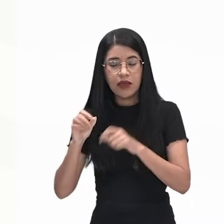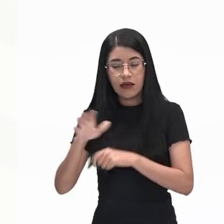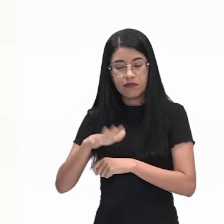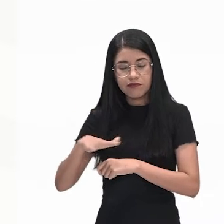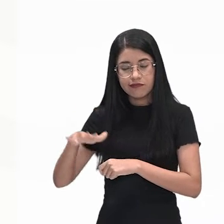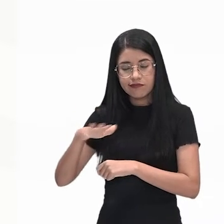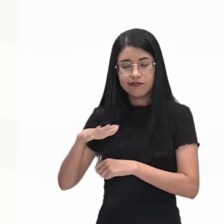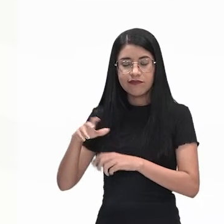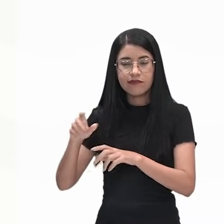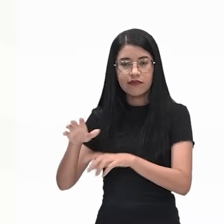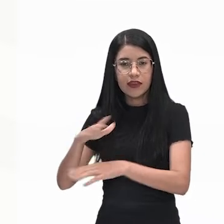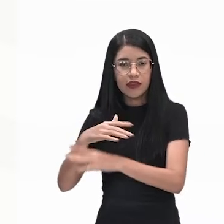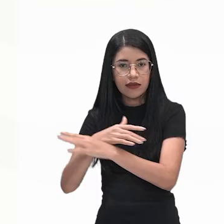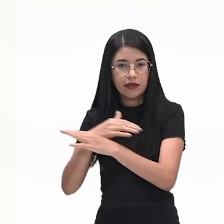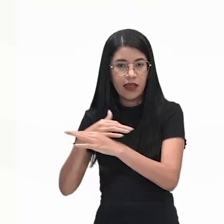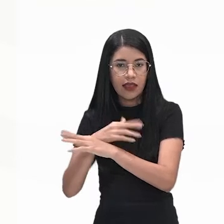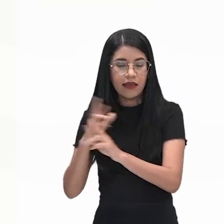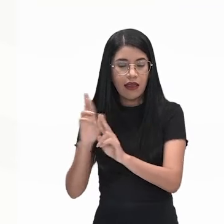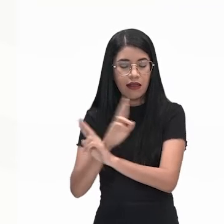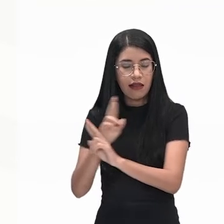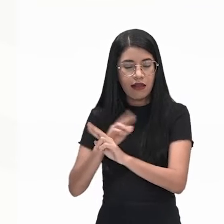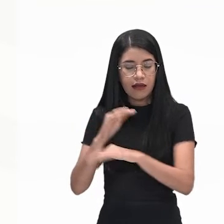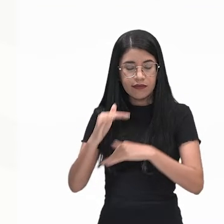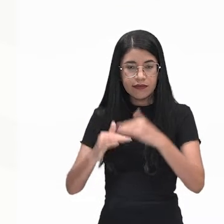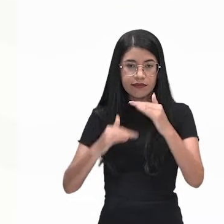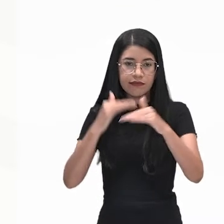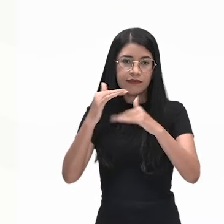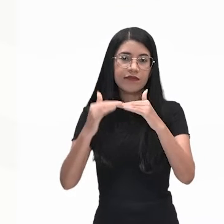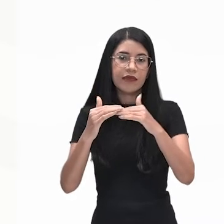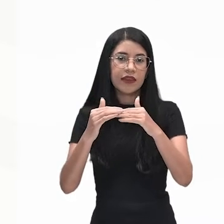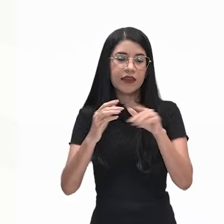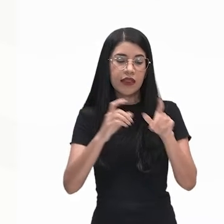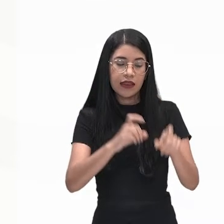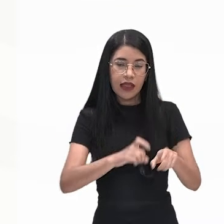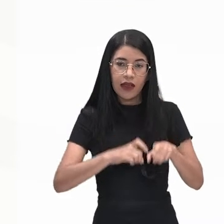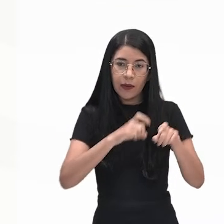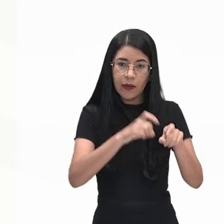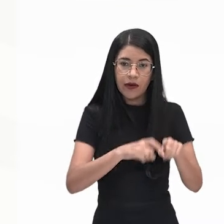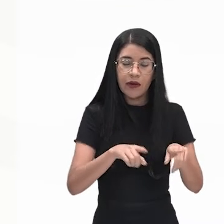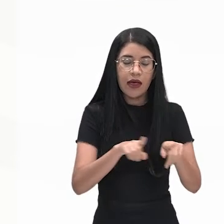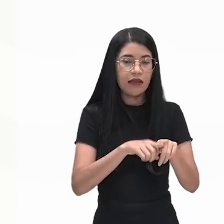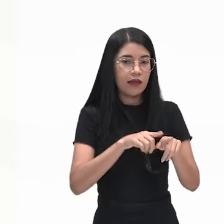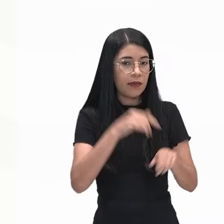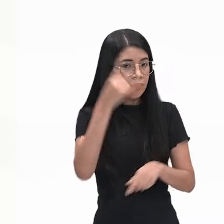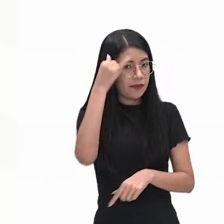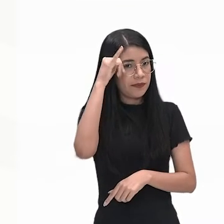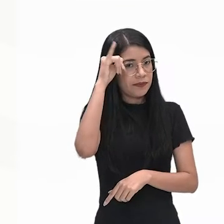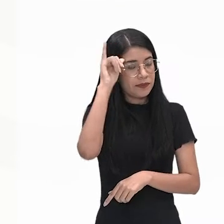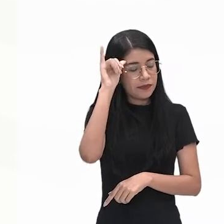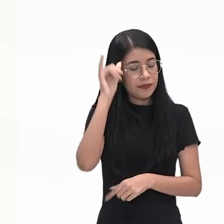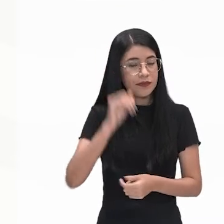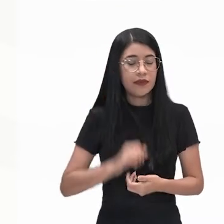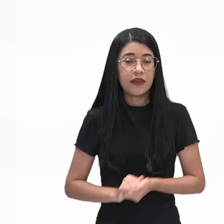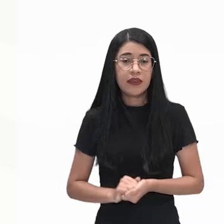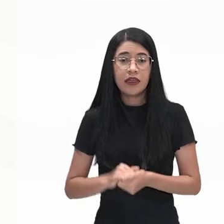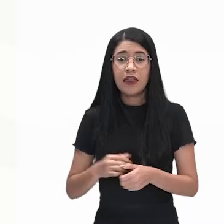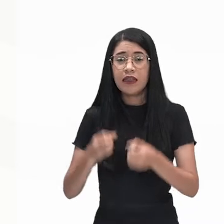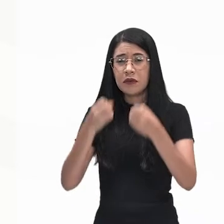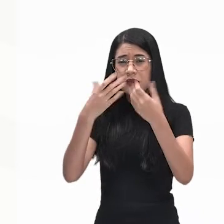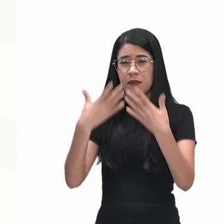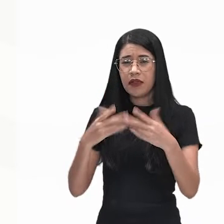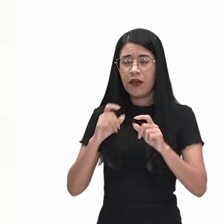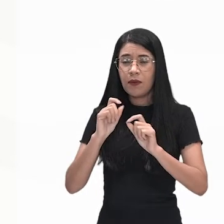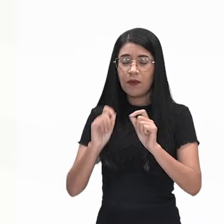elas nasceram, tá? Como assim, professor? Olha, o homem é um ser pensante, e como um ser pensante, ele tem capacidade